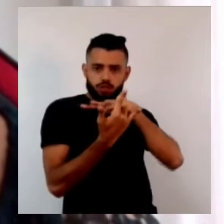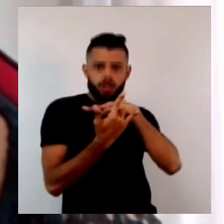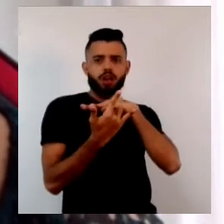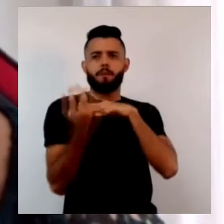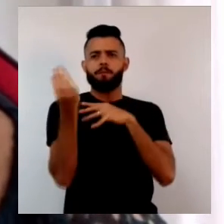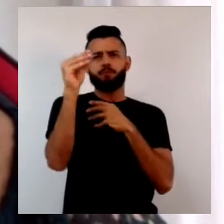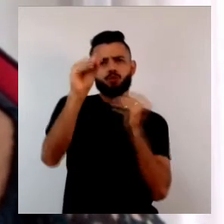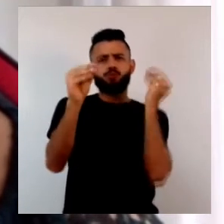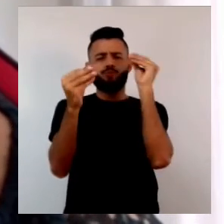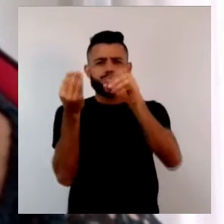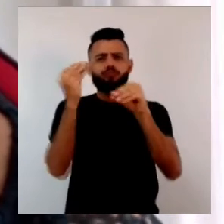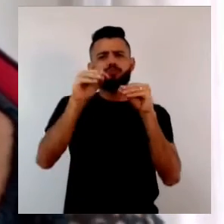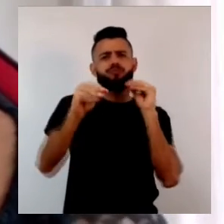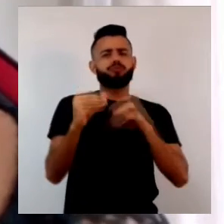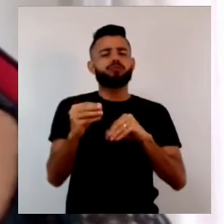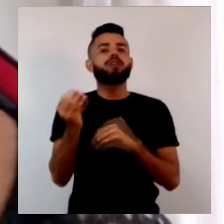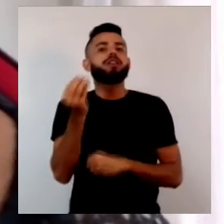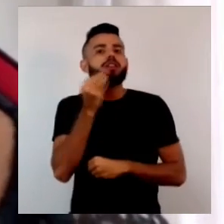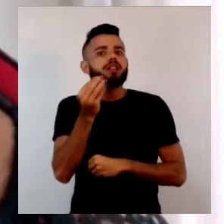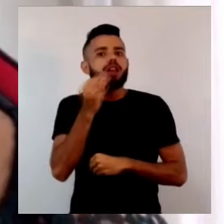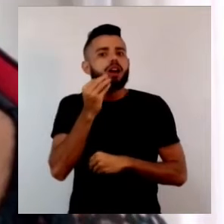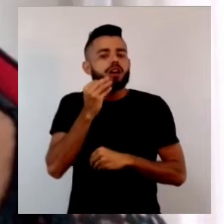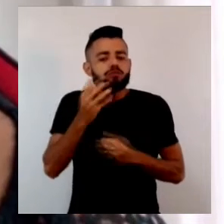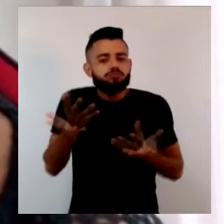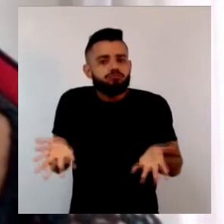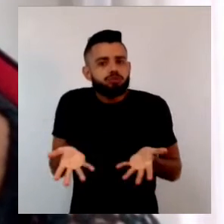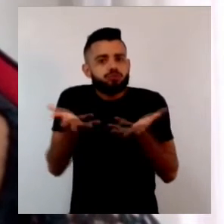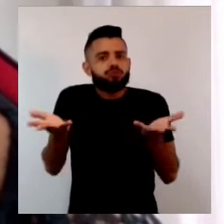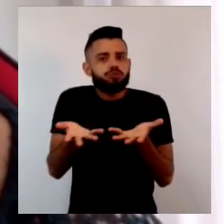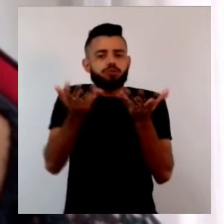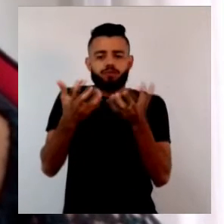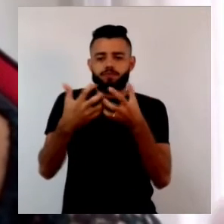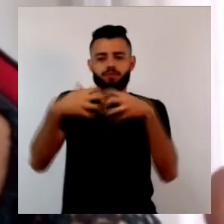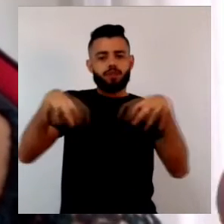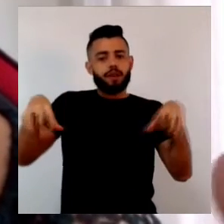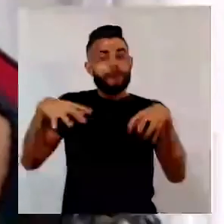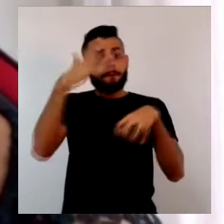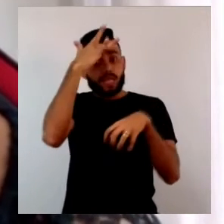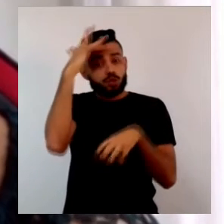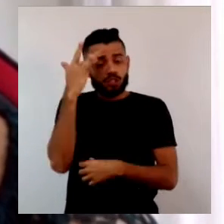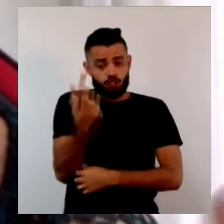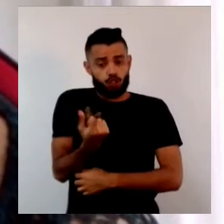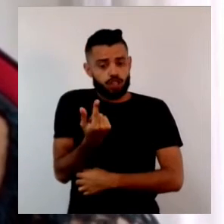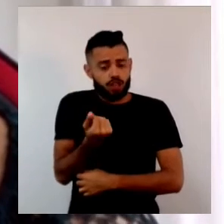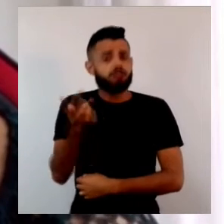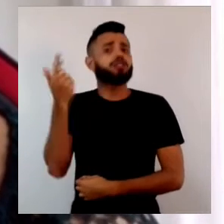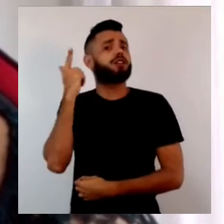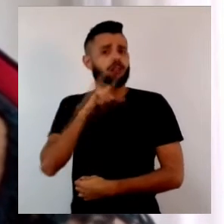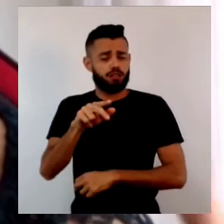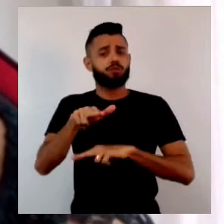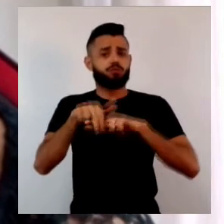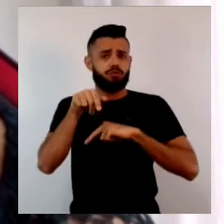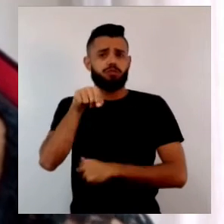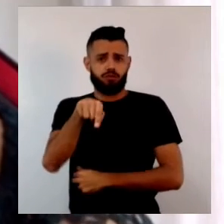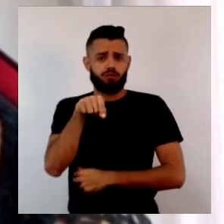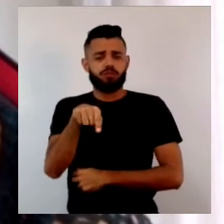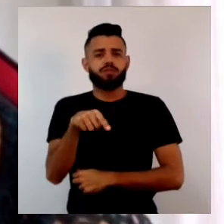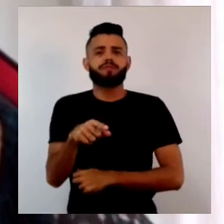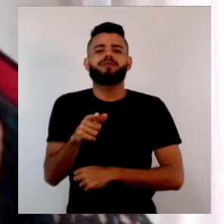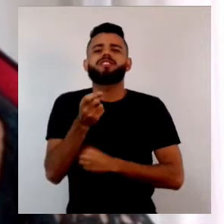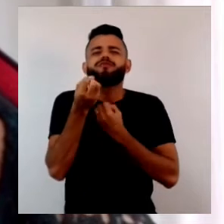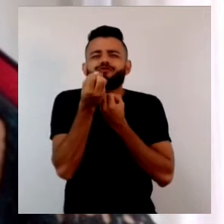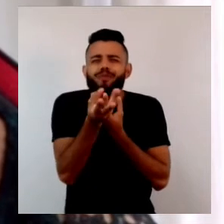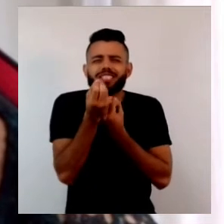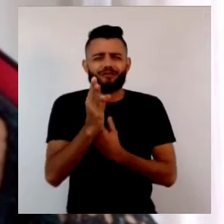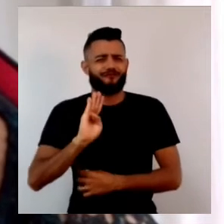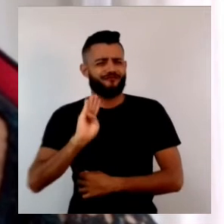fomentar a polarização. Tem gente ganhando dinheiro com isso há muito tempo, vendendo informações falsas, fazendo redes